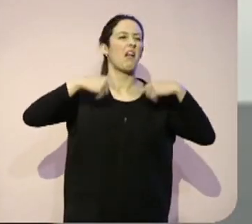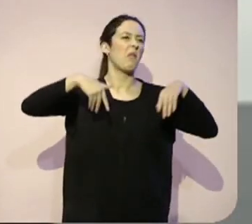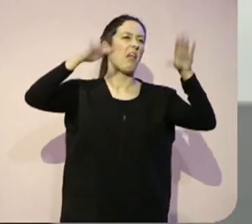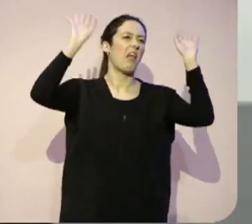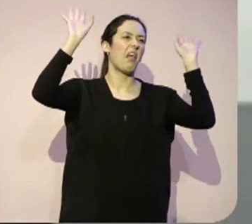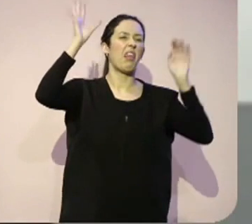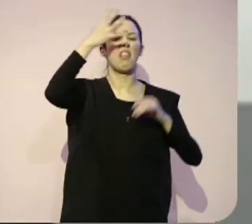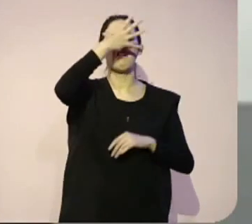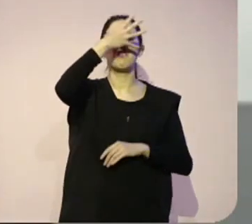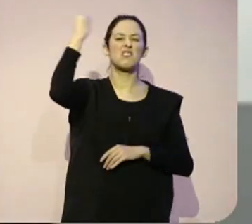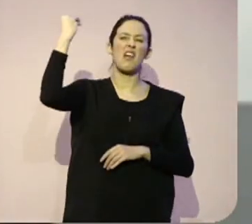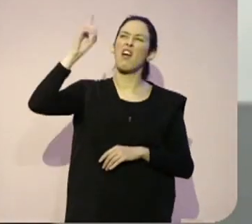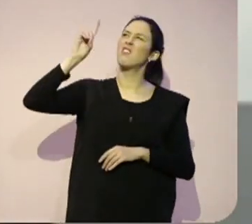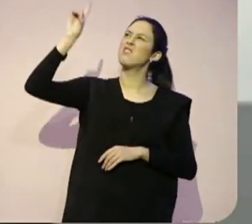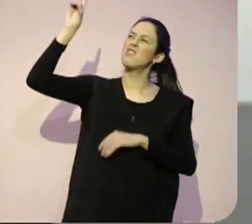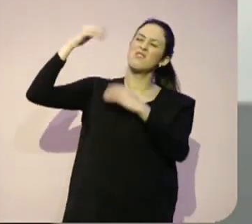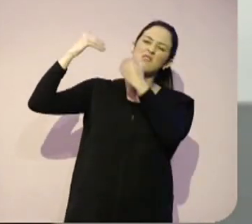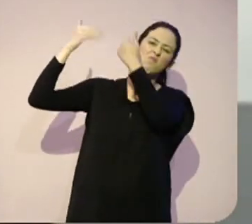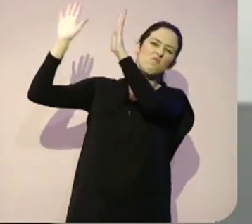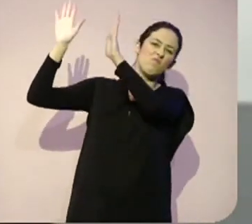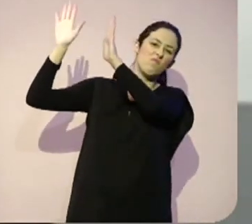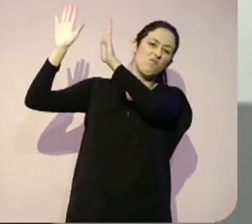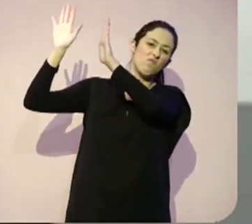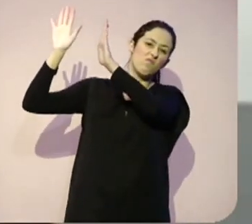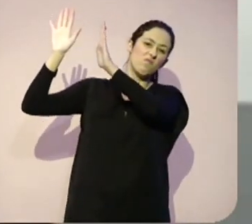esquecer quem Deus é?